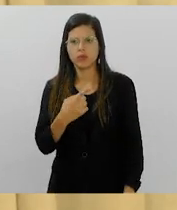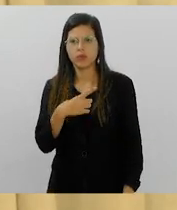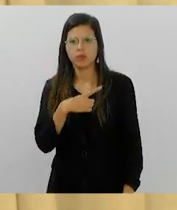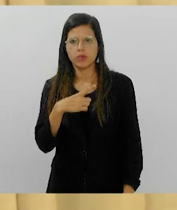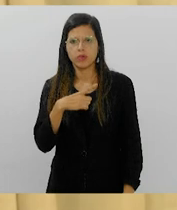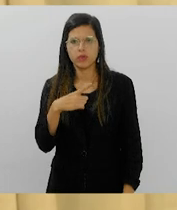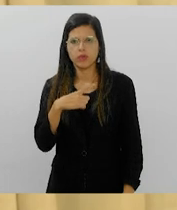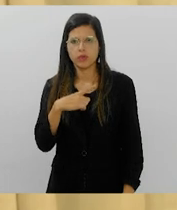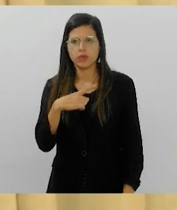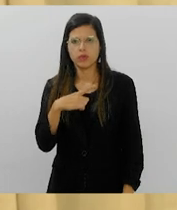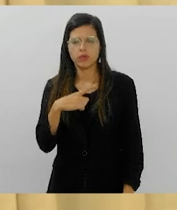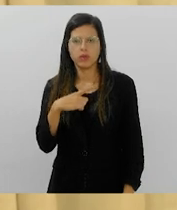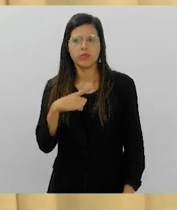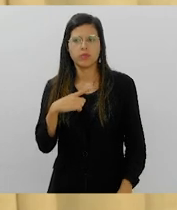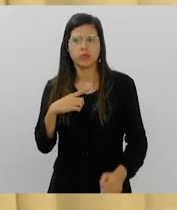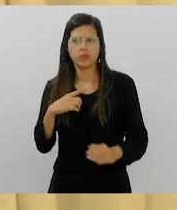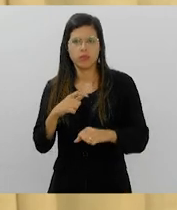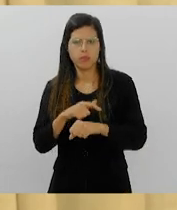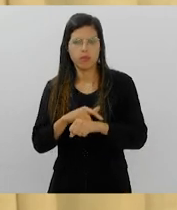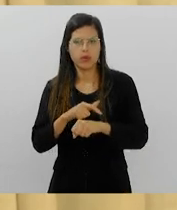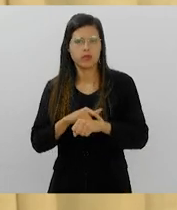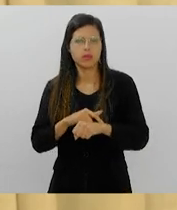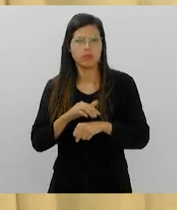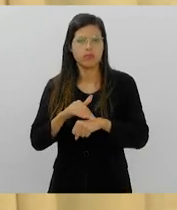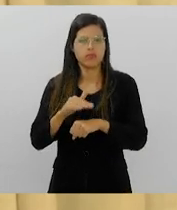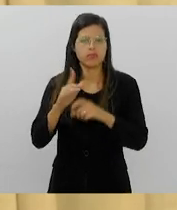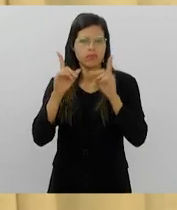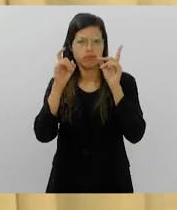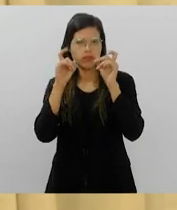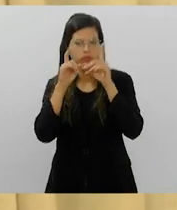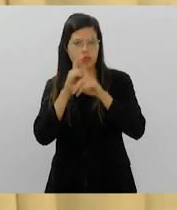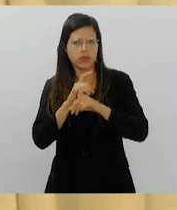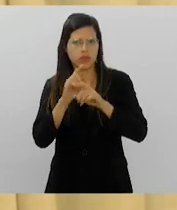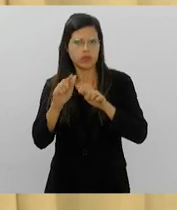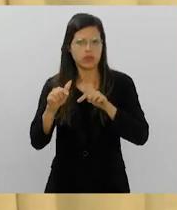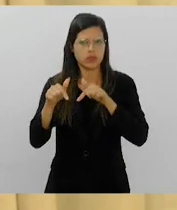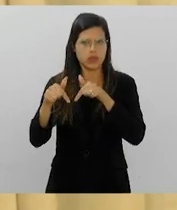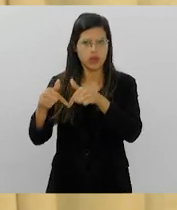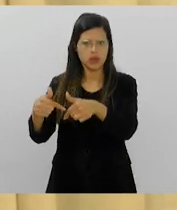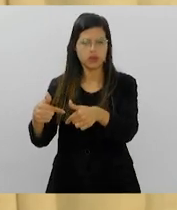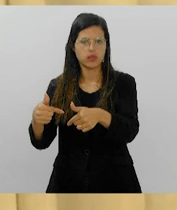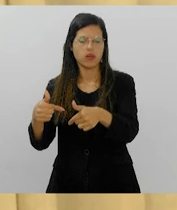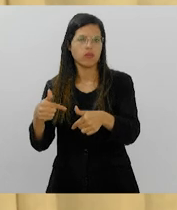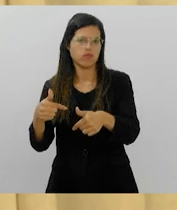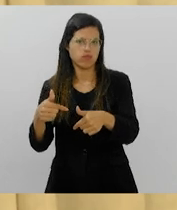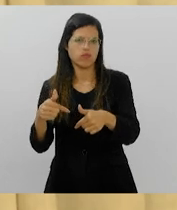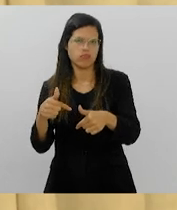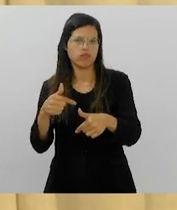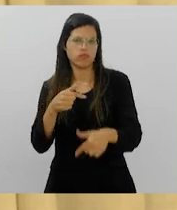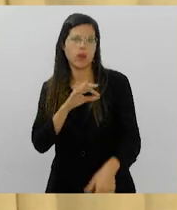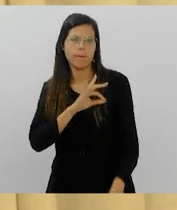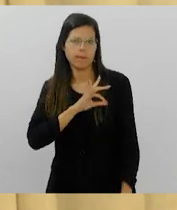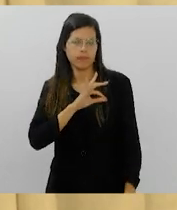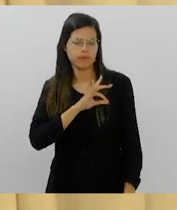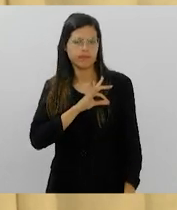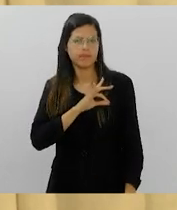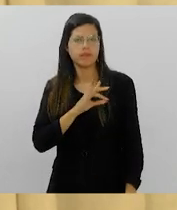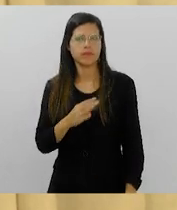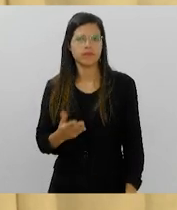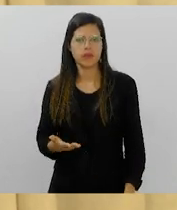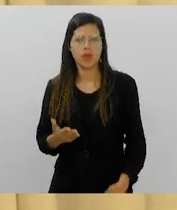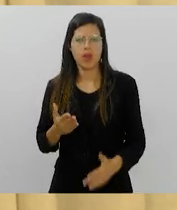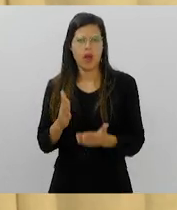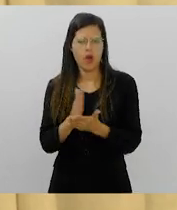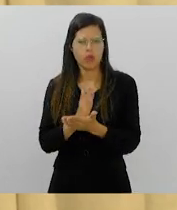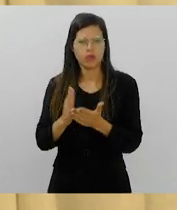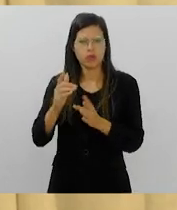mais críticos para essa intervenção, sobretudo das forças policiais. Existem alguns meses no ano, né,